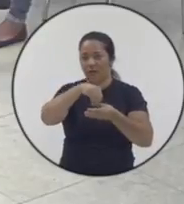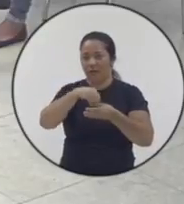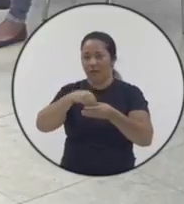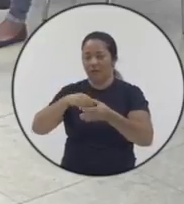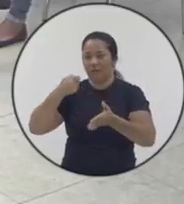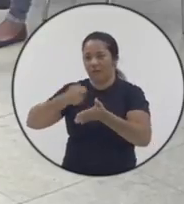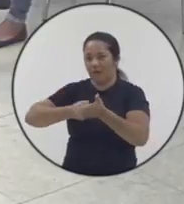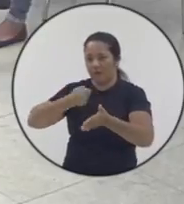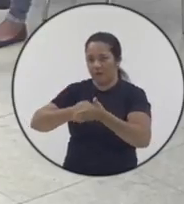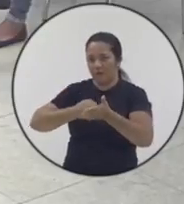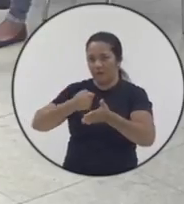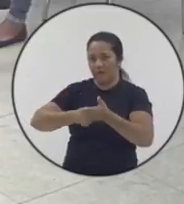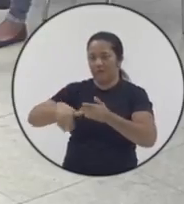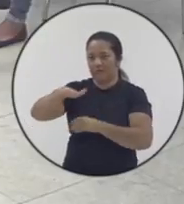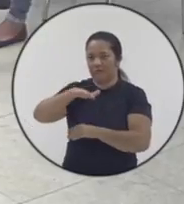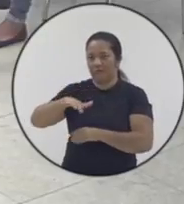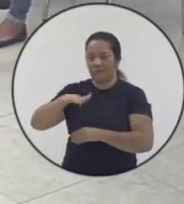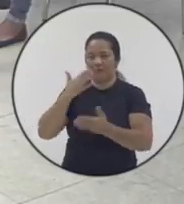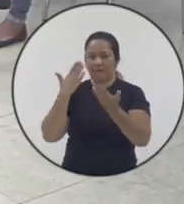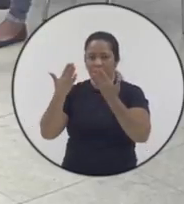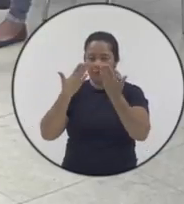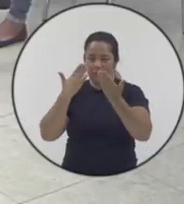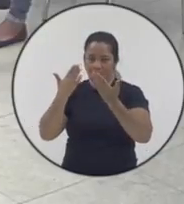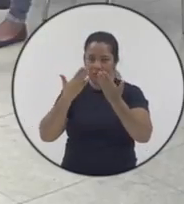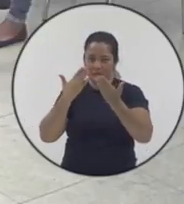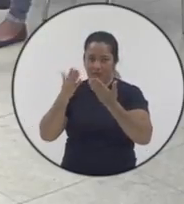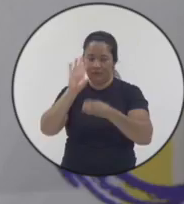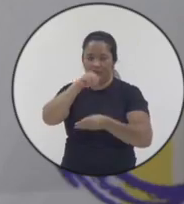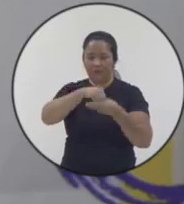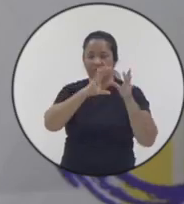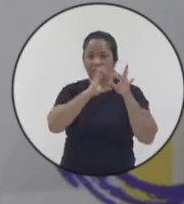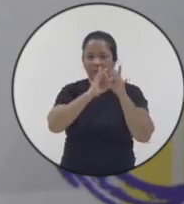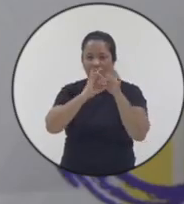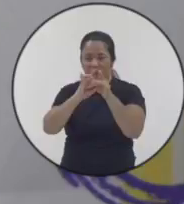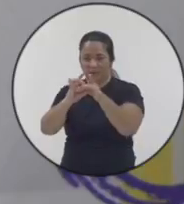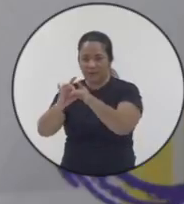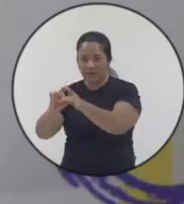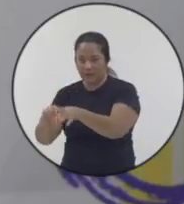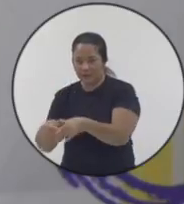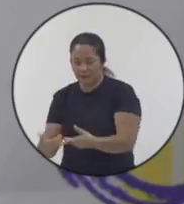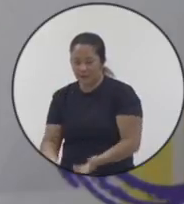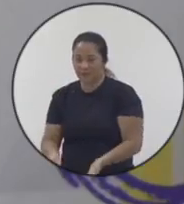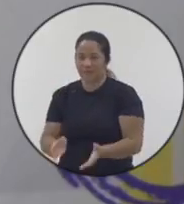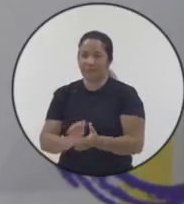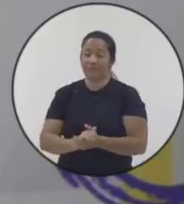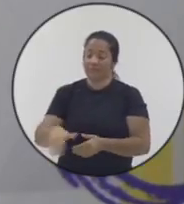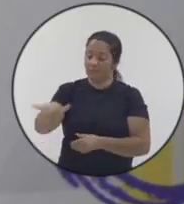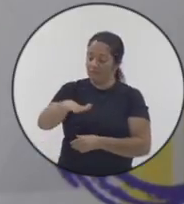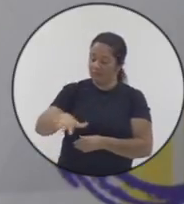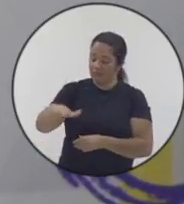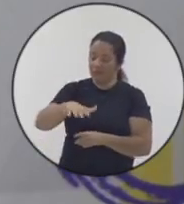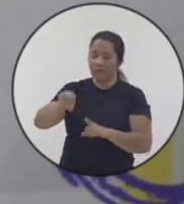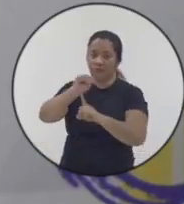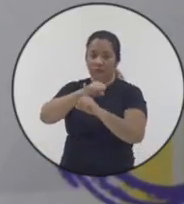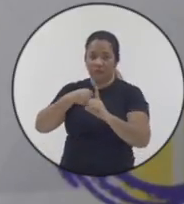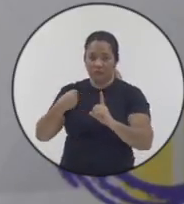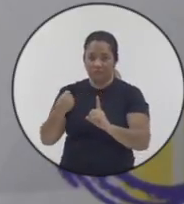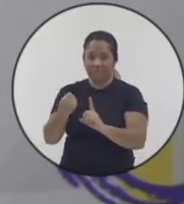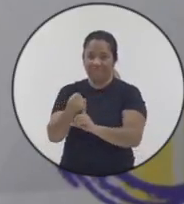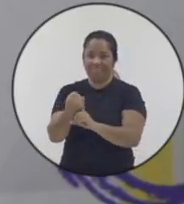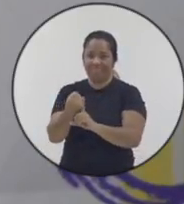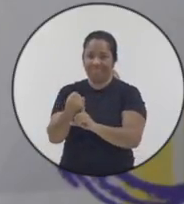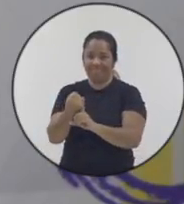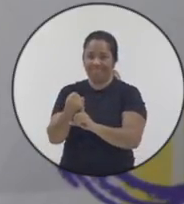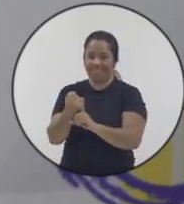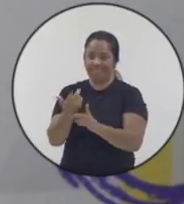Brasil e de como ele vem num contexto chave, num contexto onde a gente vê o endurecimento dos espaços sociais, o endurecimento das